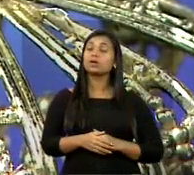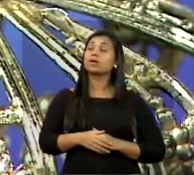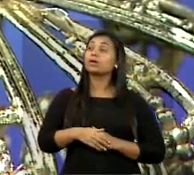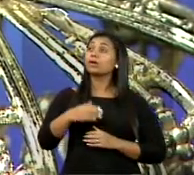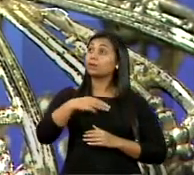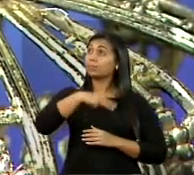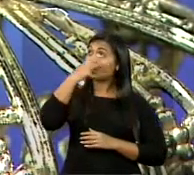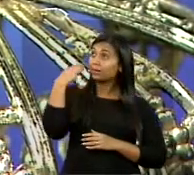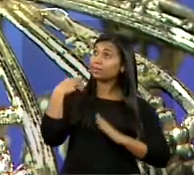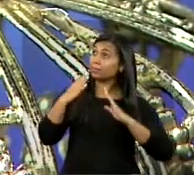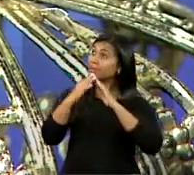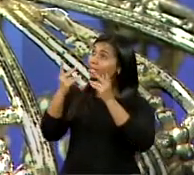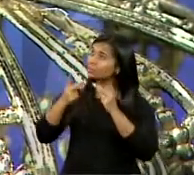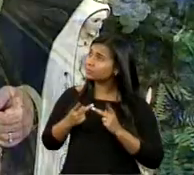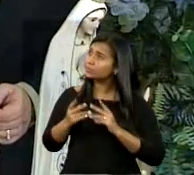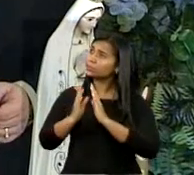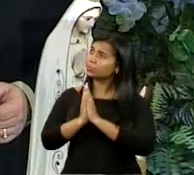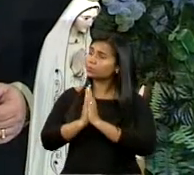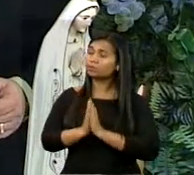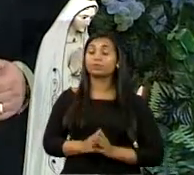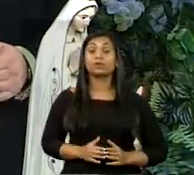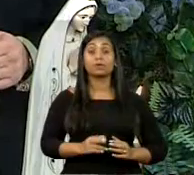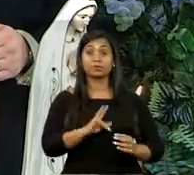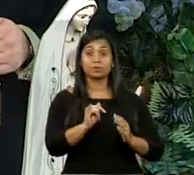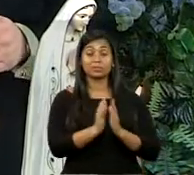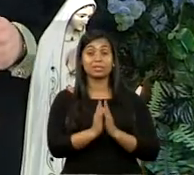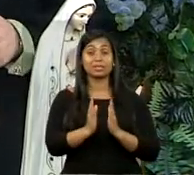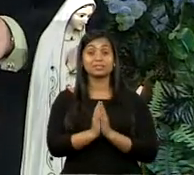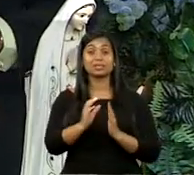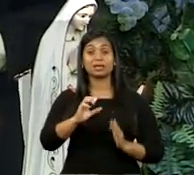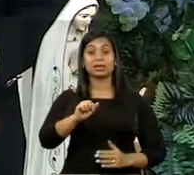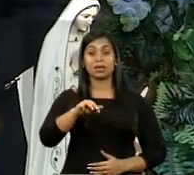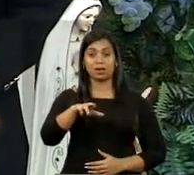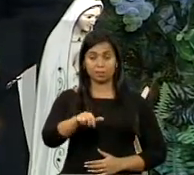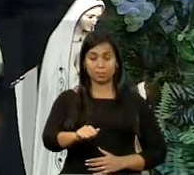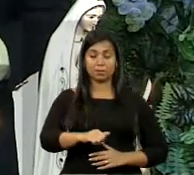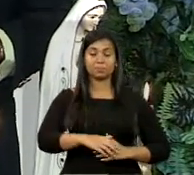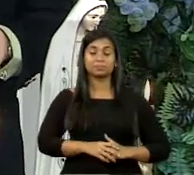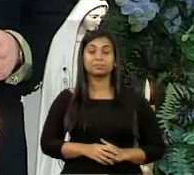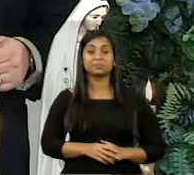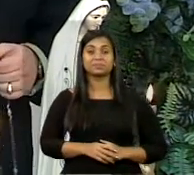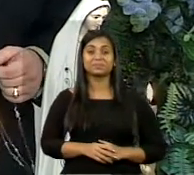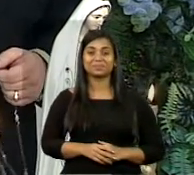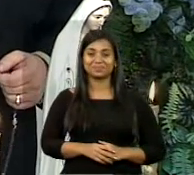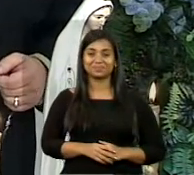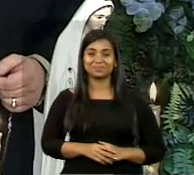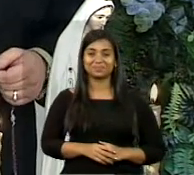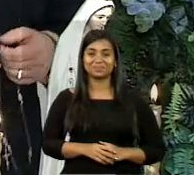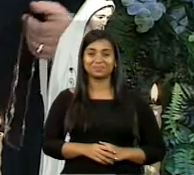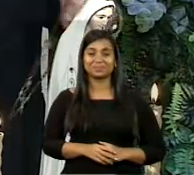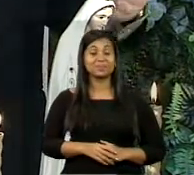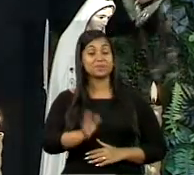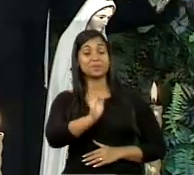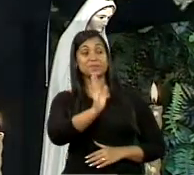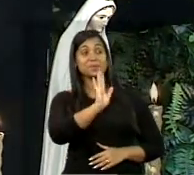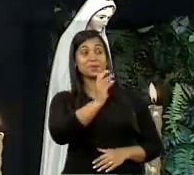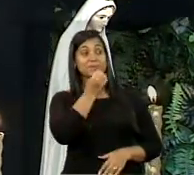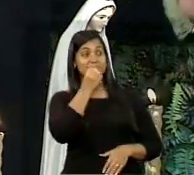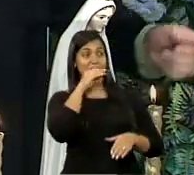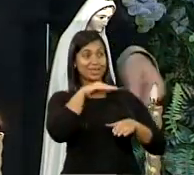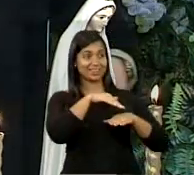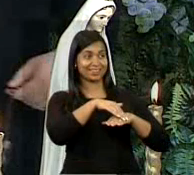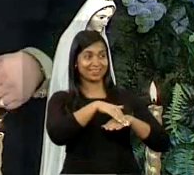nossos lares. Rezamos com a Carmen Muniz, que está em Nossa Senhora do Socorro, outro título de Nossa Senhora. Ô, Carmen,